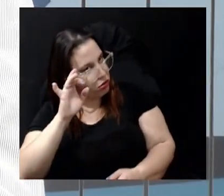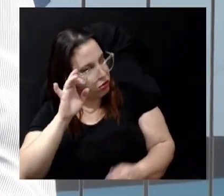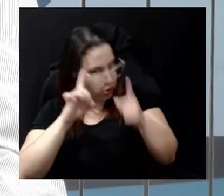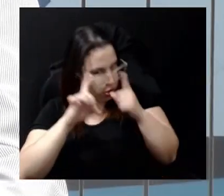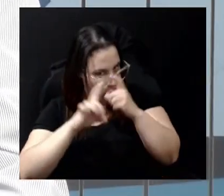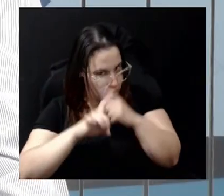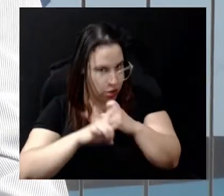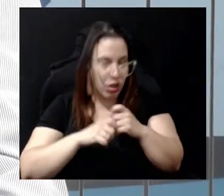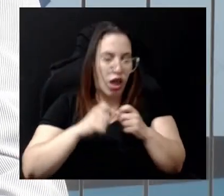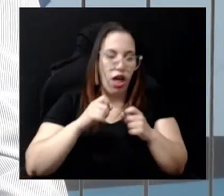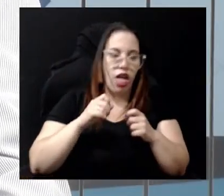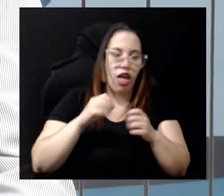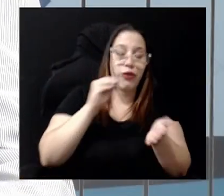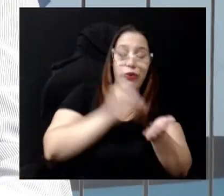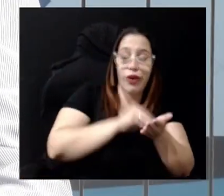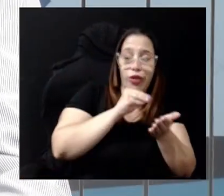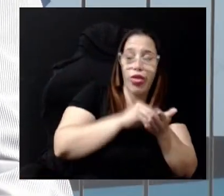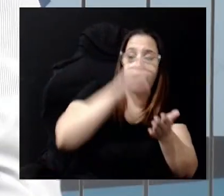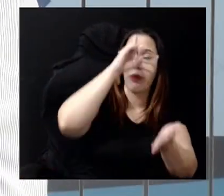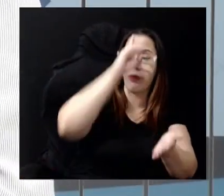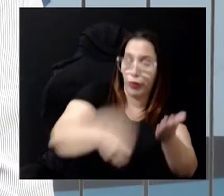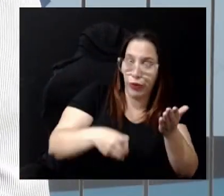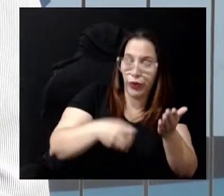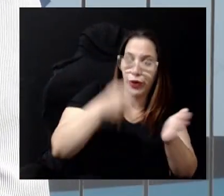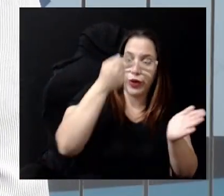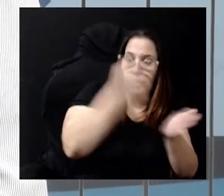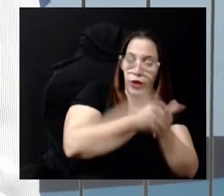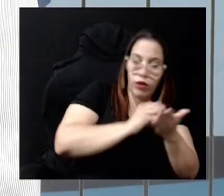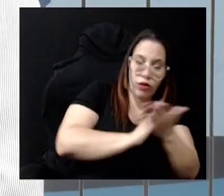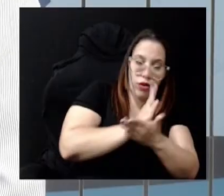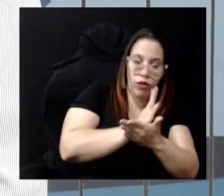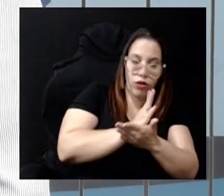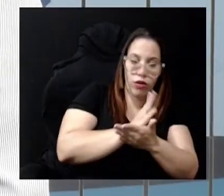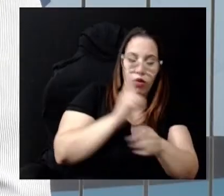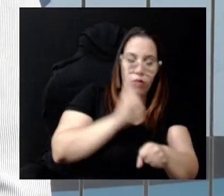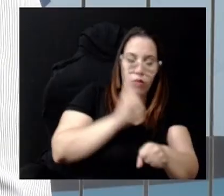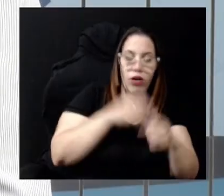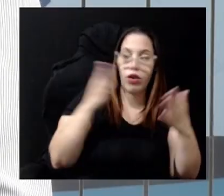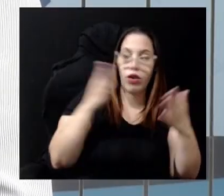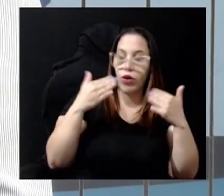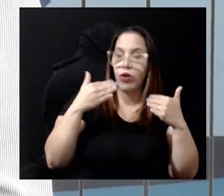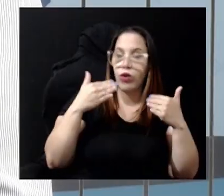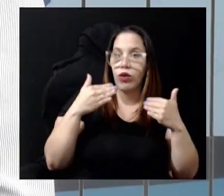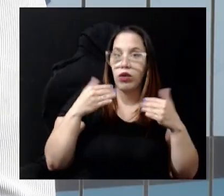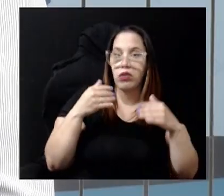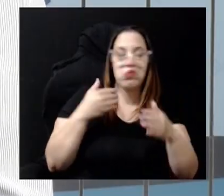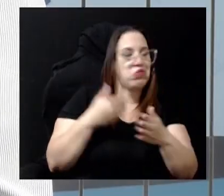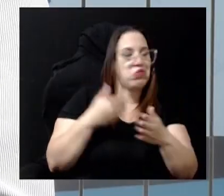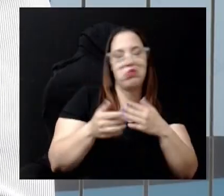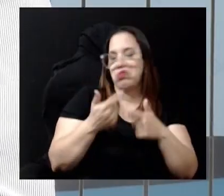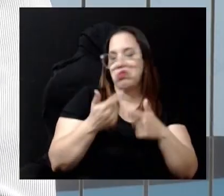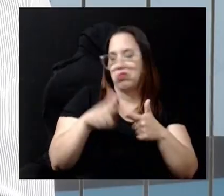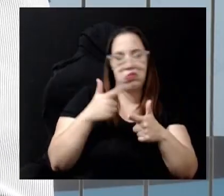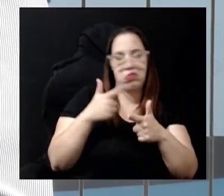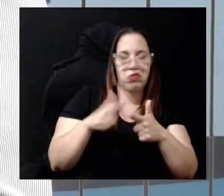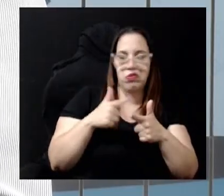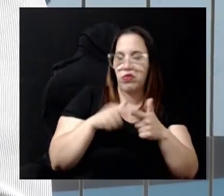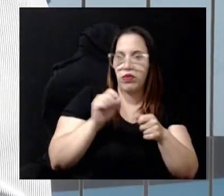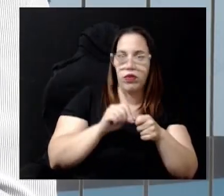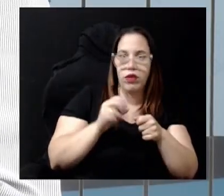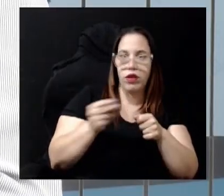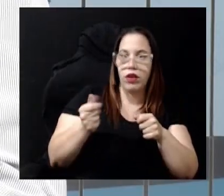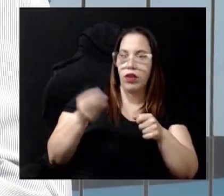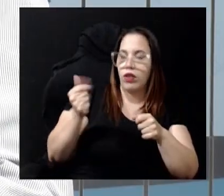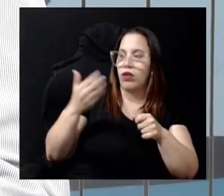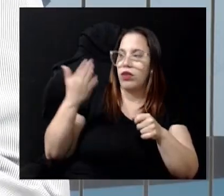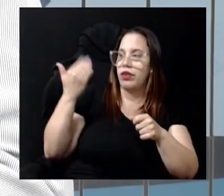O indeferimento da proposta de horário de verão não teria nenhum problema se ele fosse feito. Claro que não economizaríamos aquilo que estamos